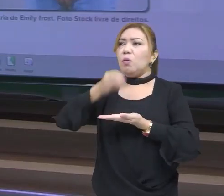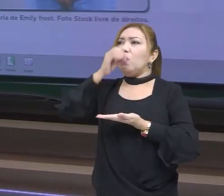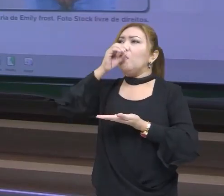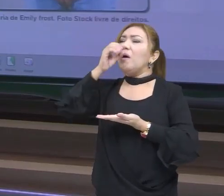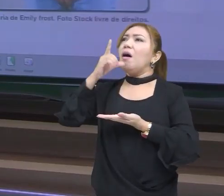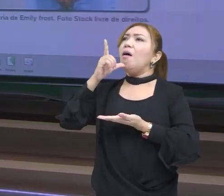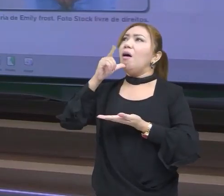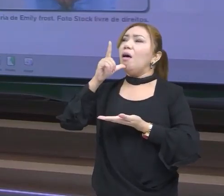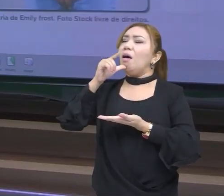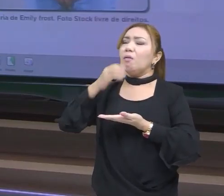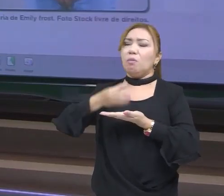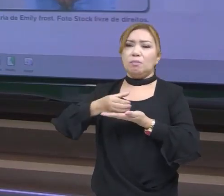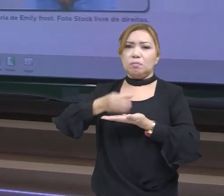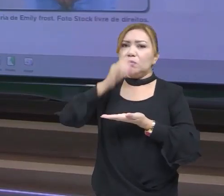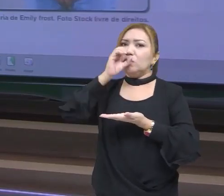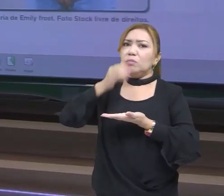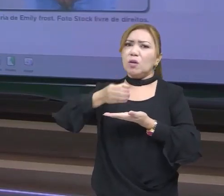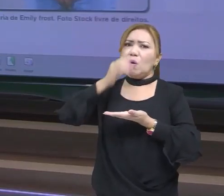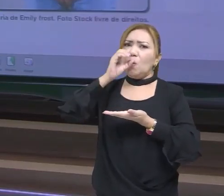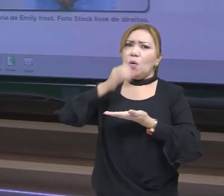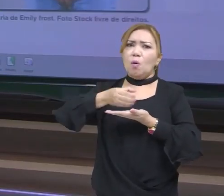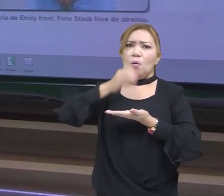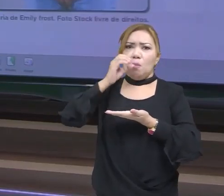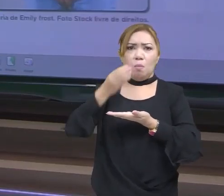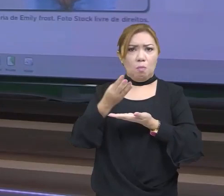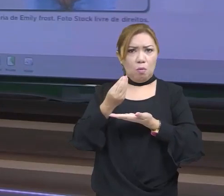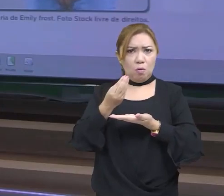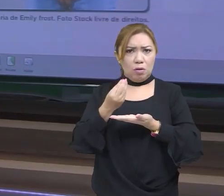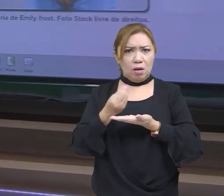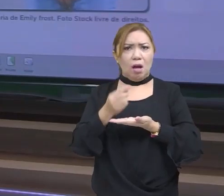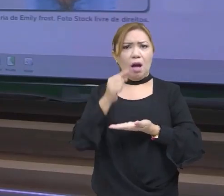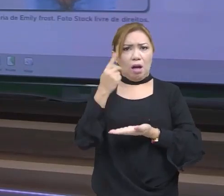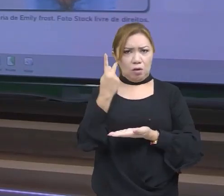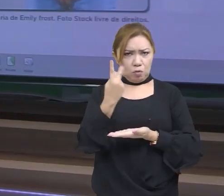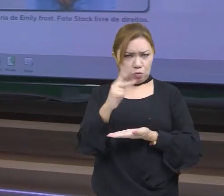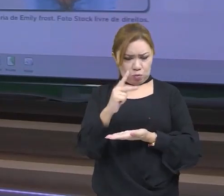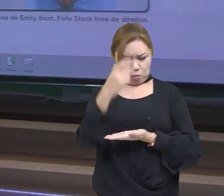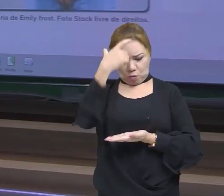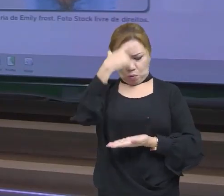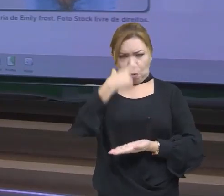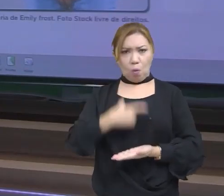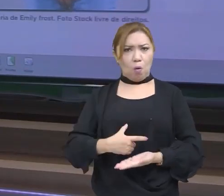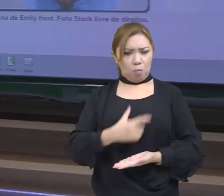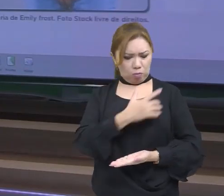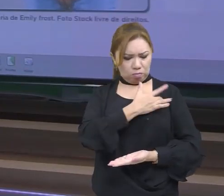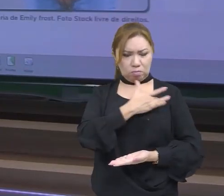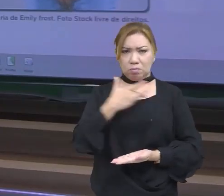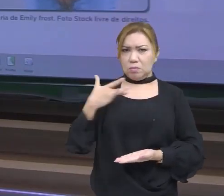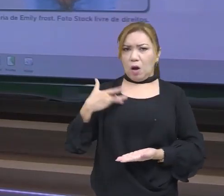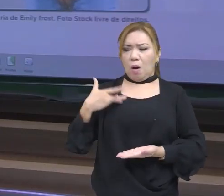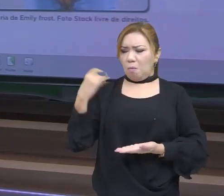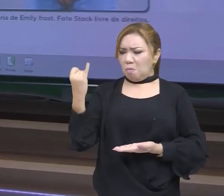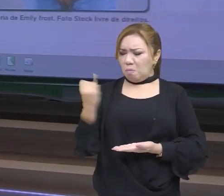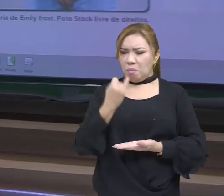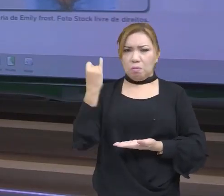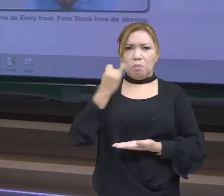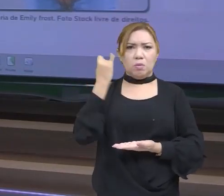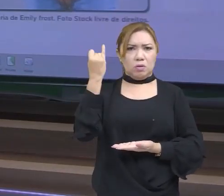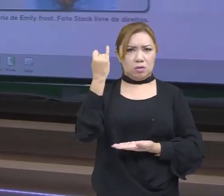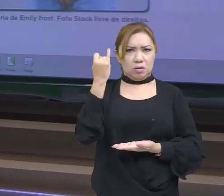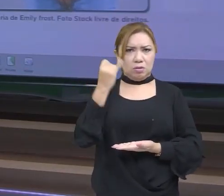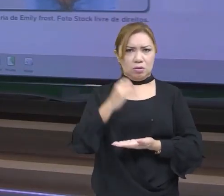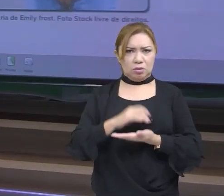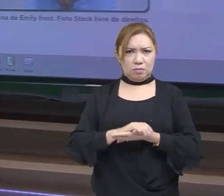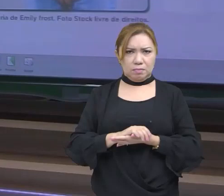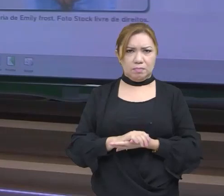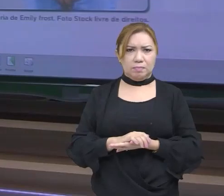ele funciona melhor. Por isso, vocês precisam beber água, muita água. Além do rim,